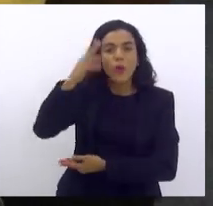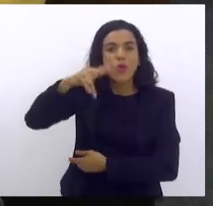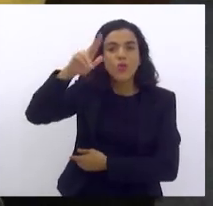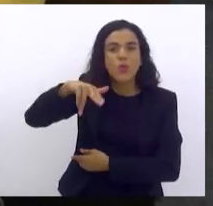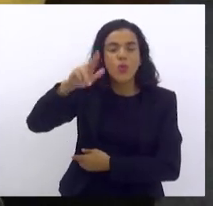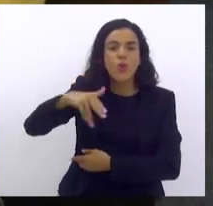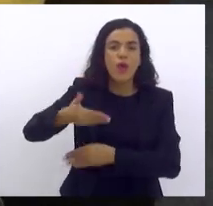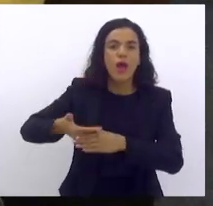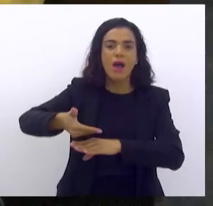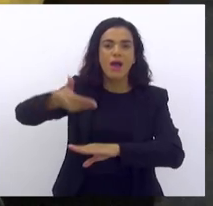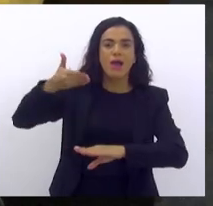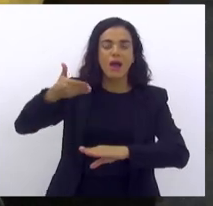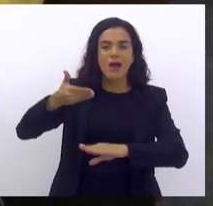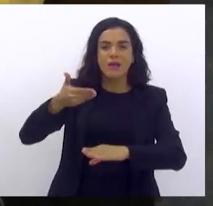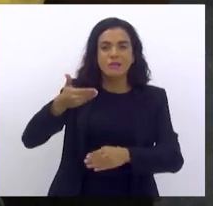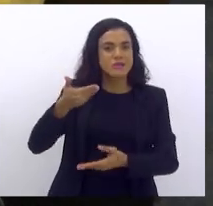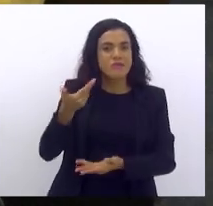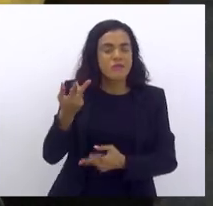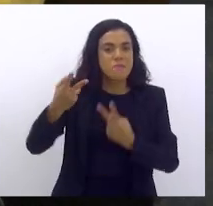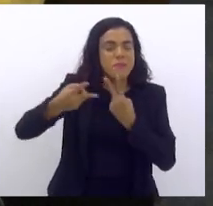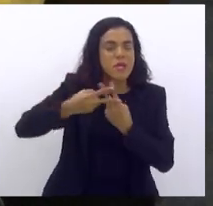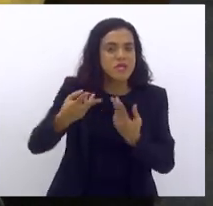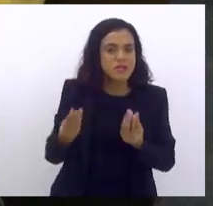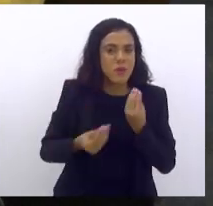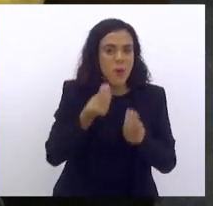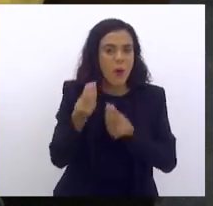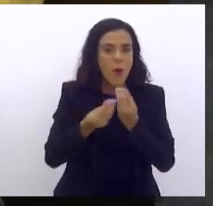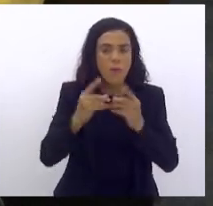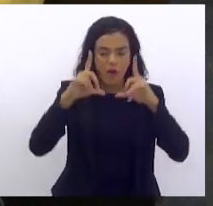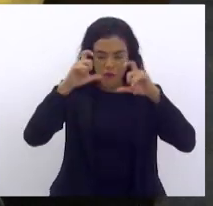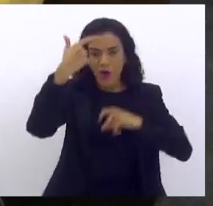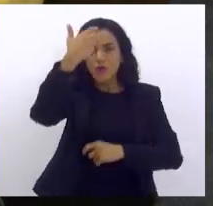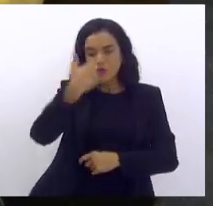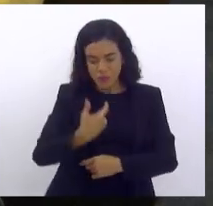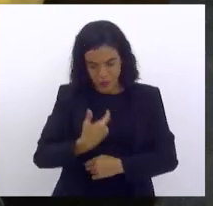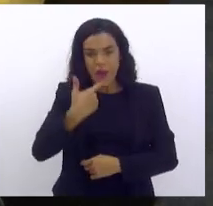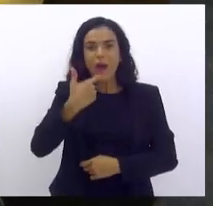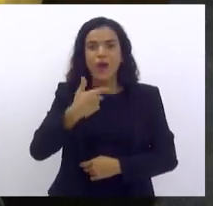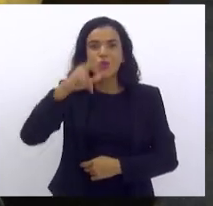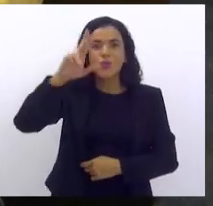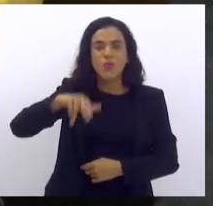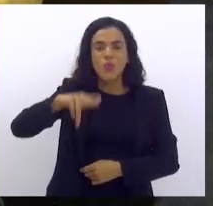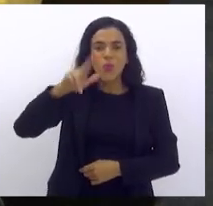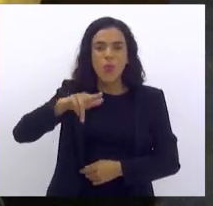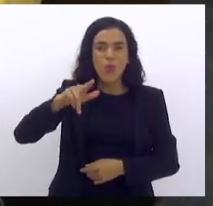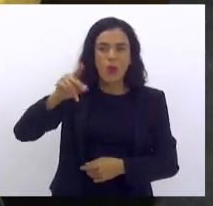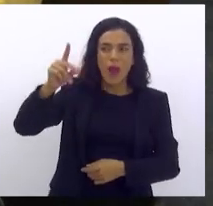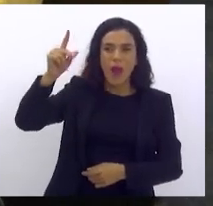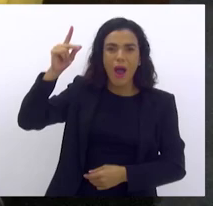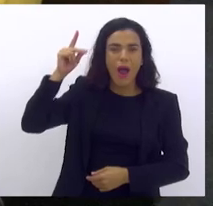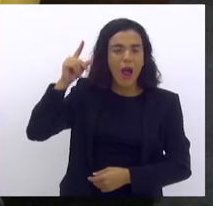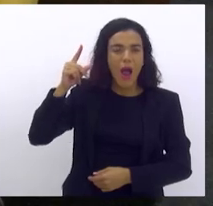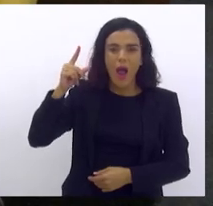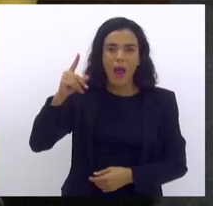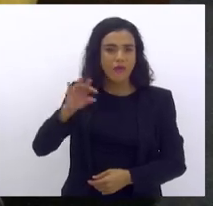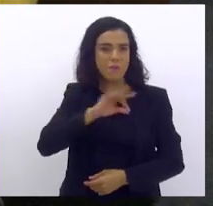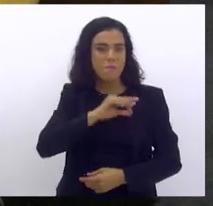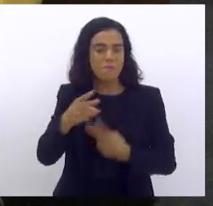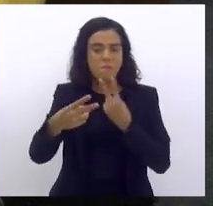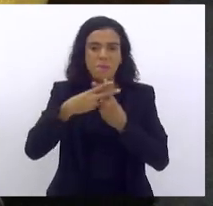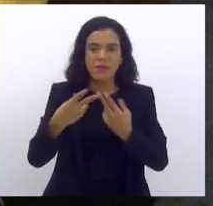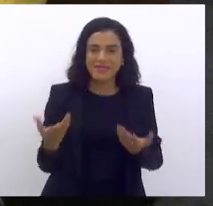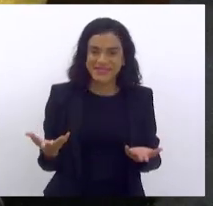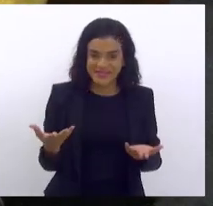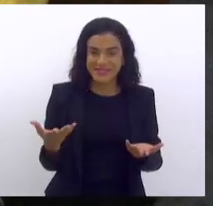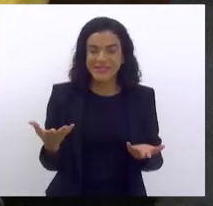seja, como a foto foi parar num álbum onde a pessoa sequer passou pelas polícias. Então,